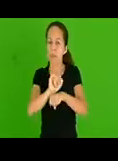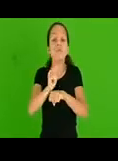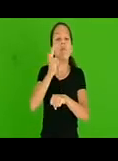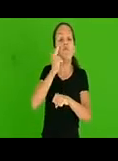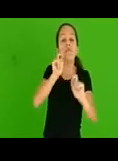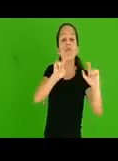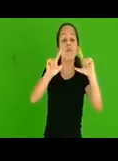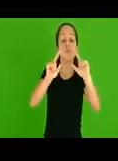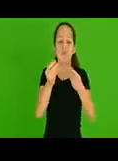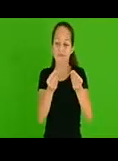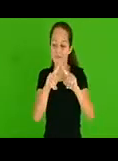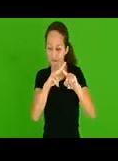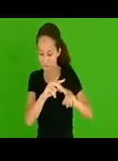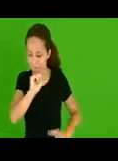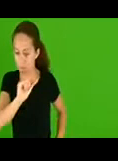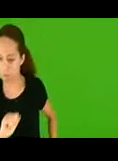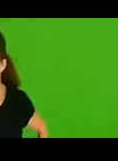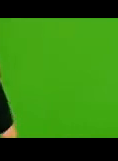e consideradas quando a gente se refere